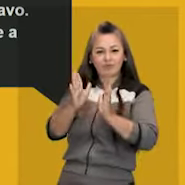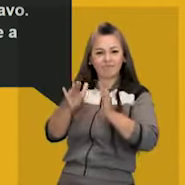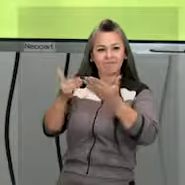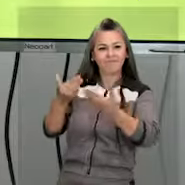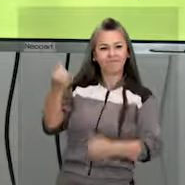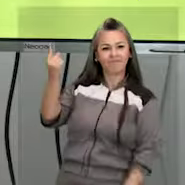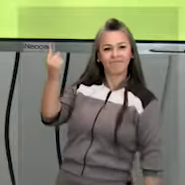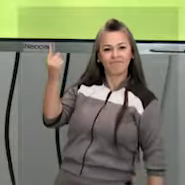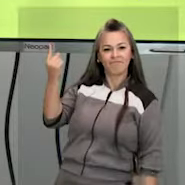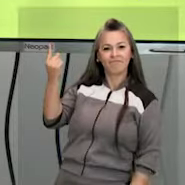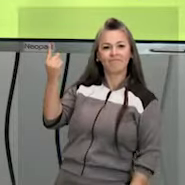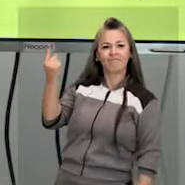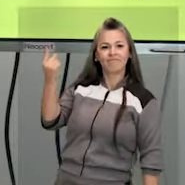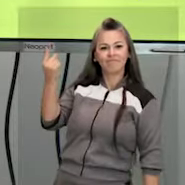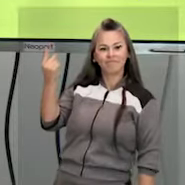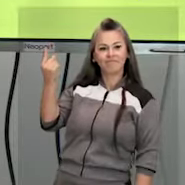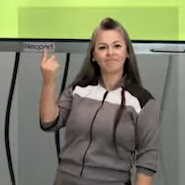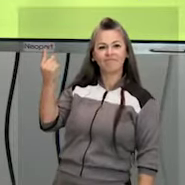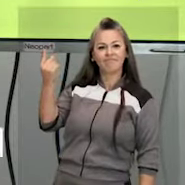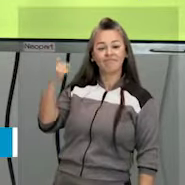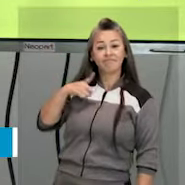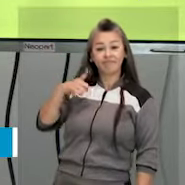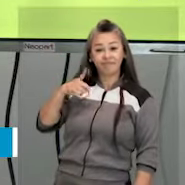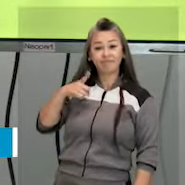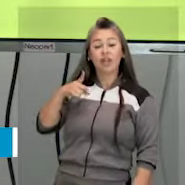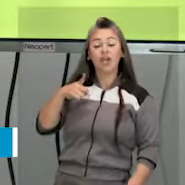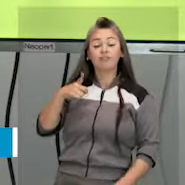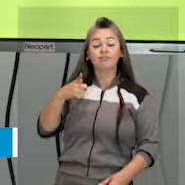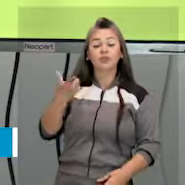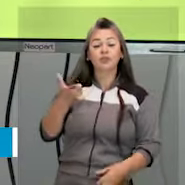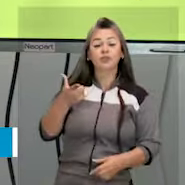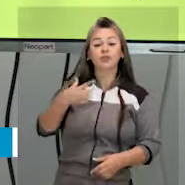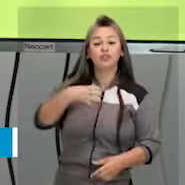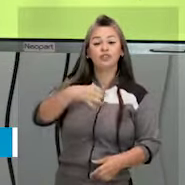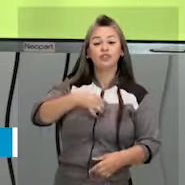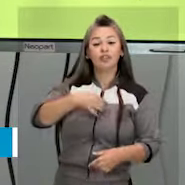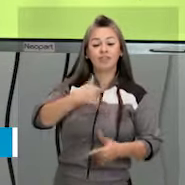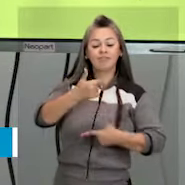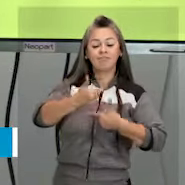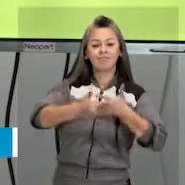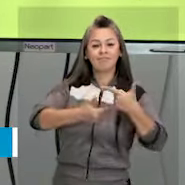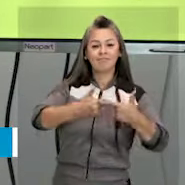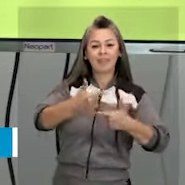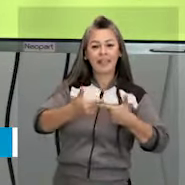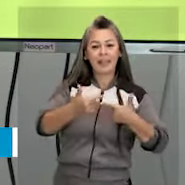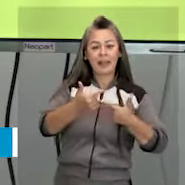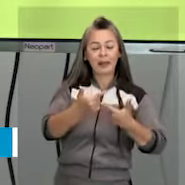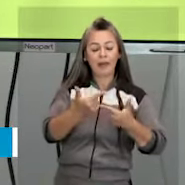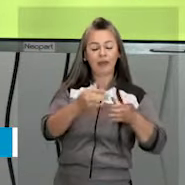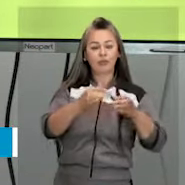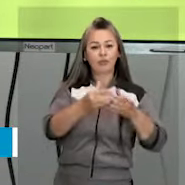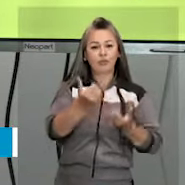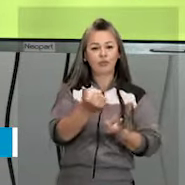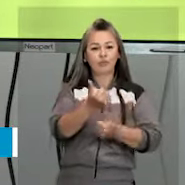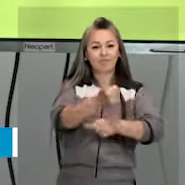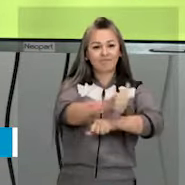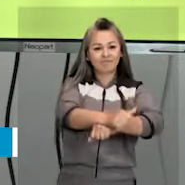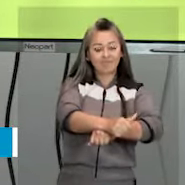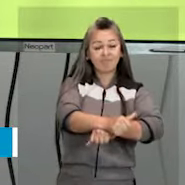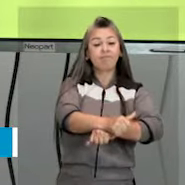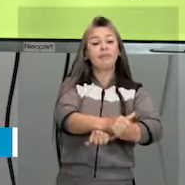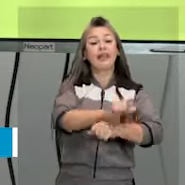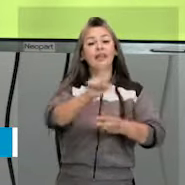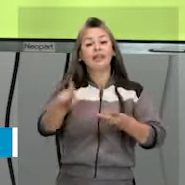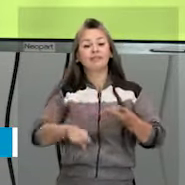trabalho escravo na aula 3, a forma de trabalho dos escravizados, e na última aula do PET 3 a gente